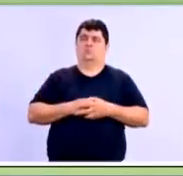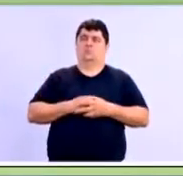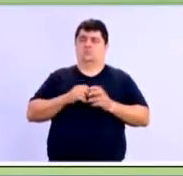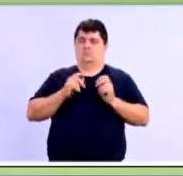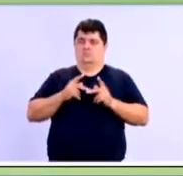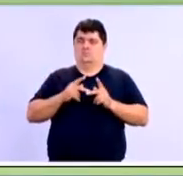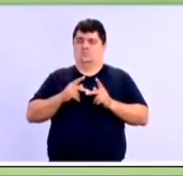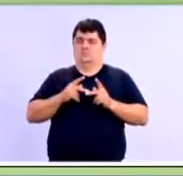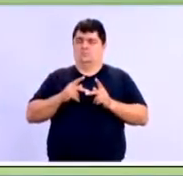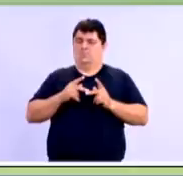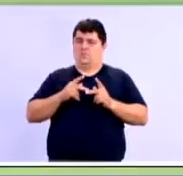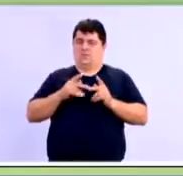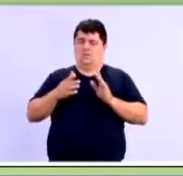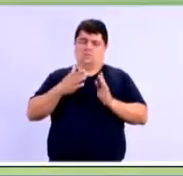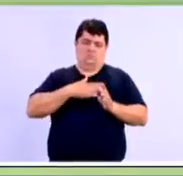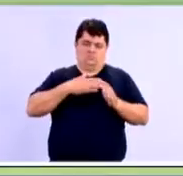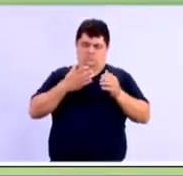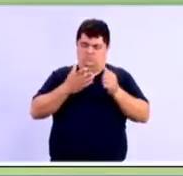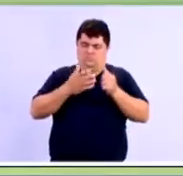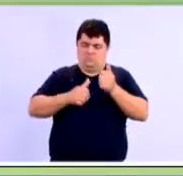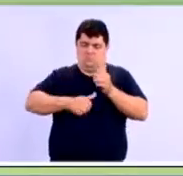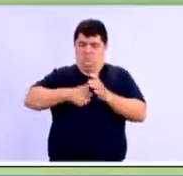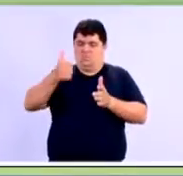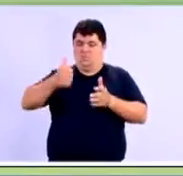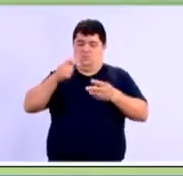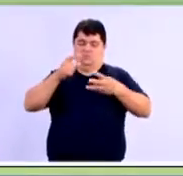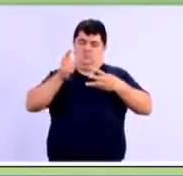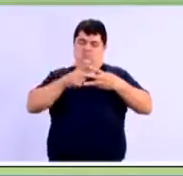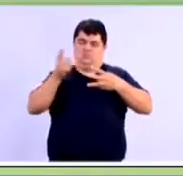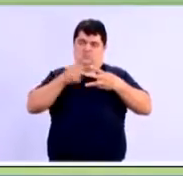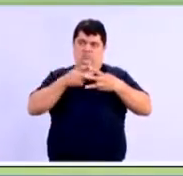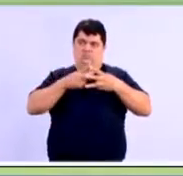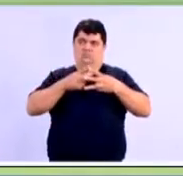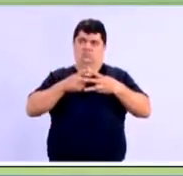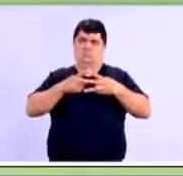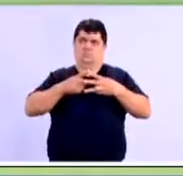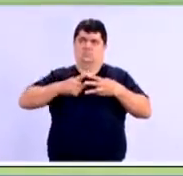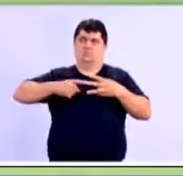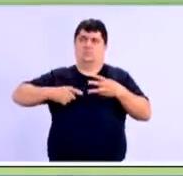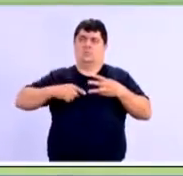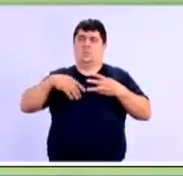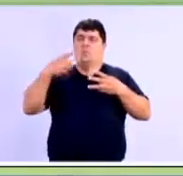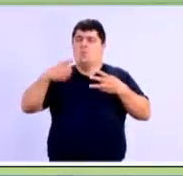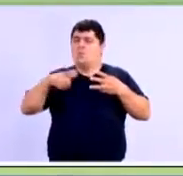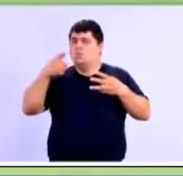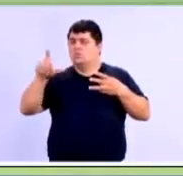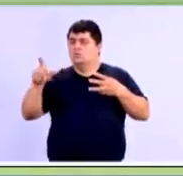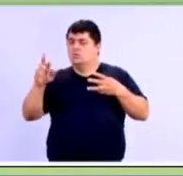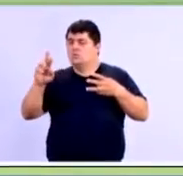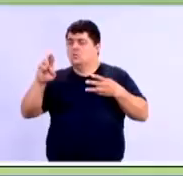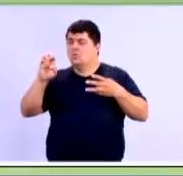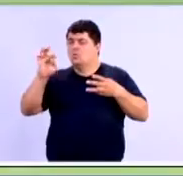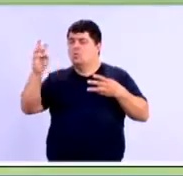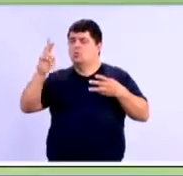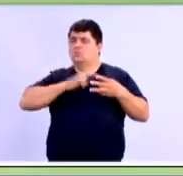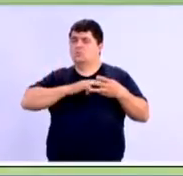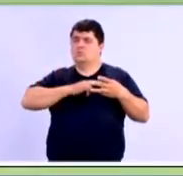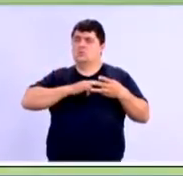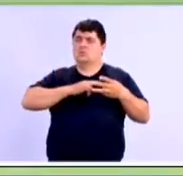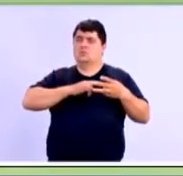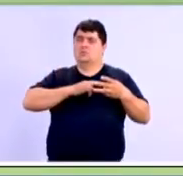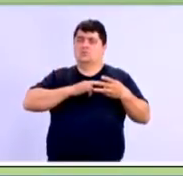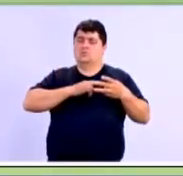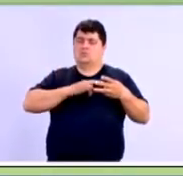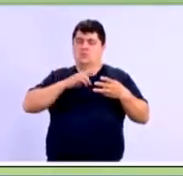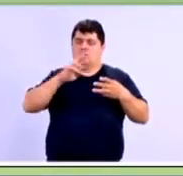Ok? Essa é a minha base. Essa é a minha base. Correto? E aí, onde eu tenho o meu retorno? Eu tenho a receita líquida. A